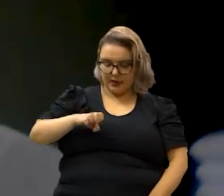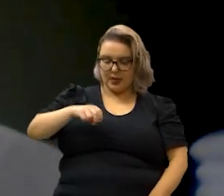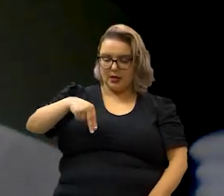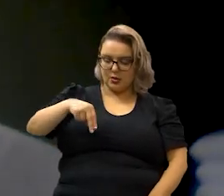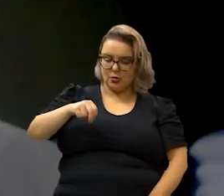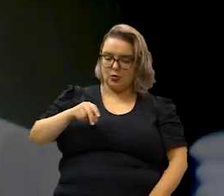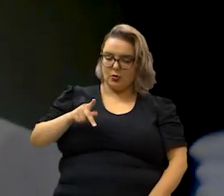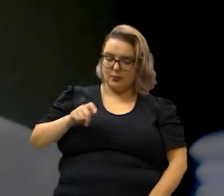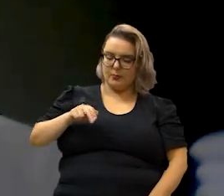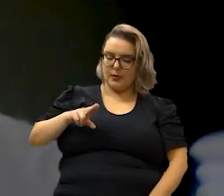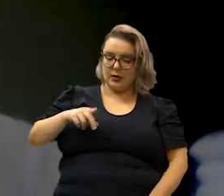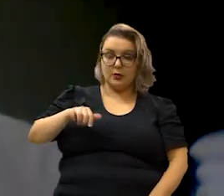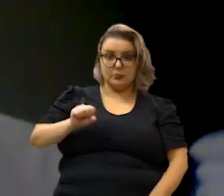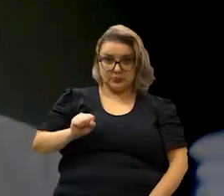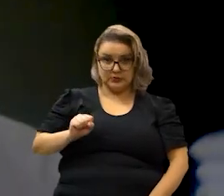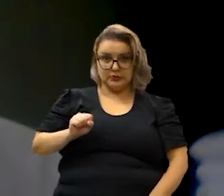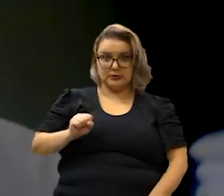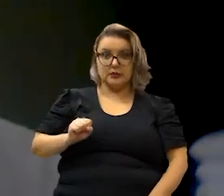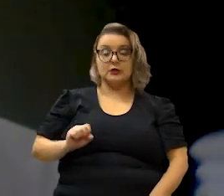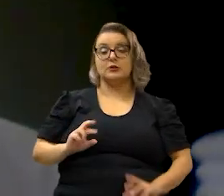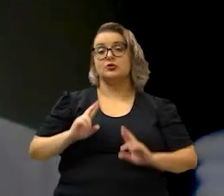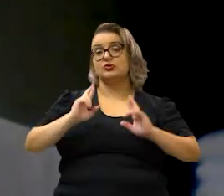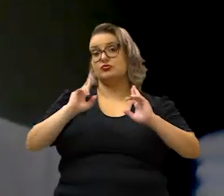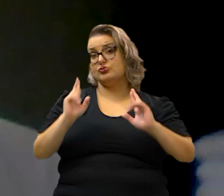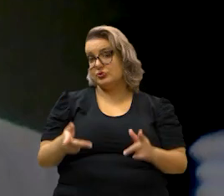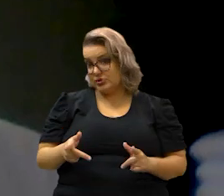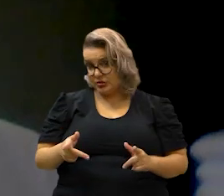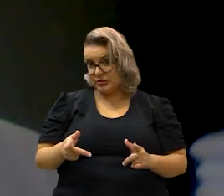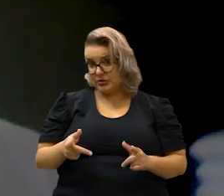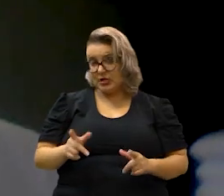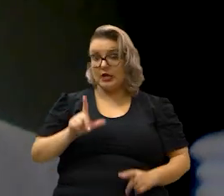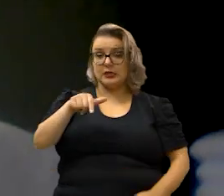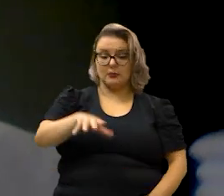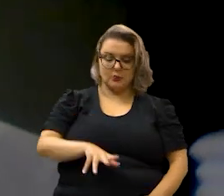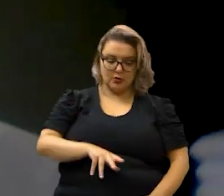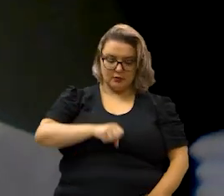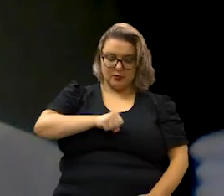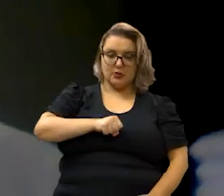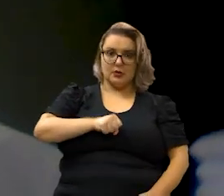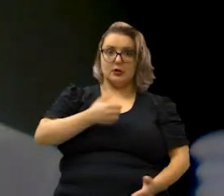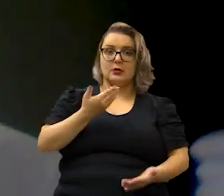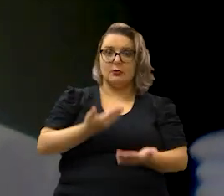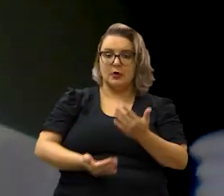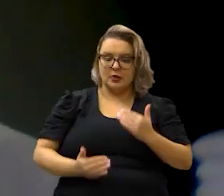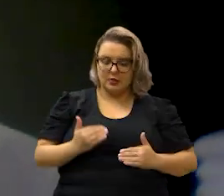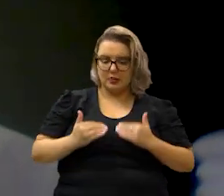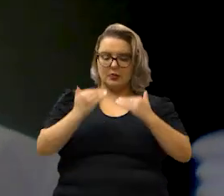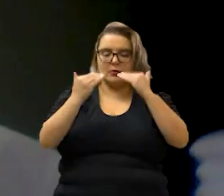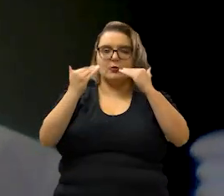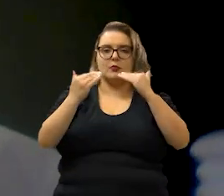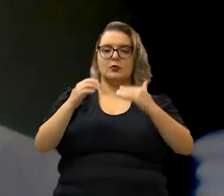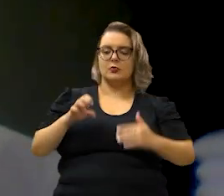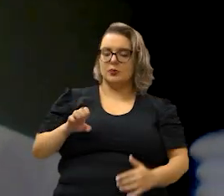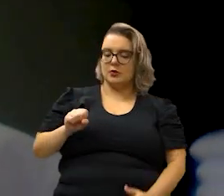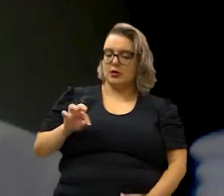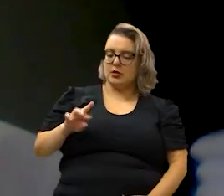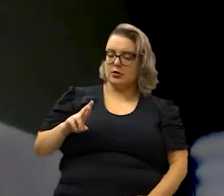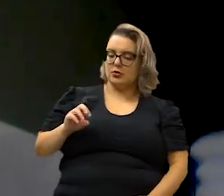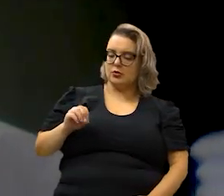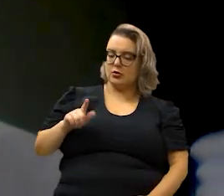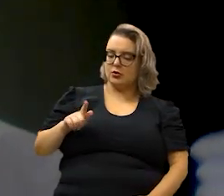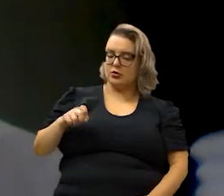dos homens. Após a menopausa, quando ela perde essa produção natural dos